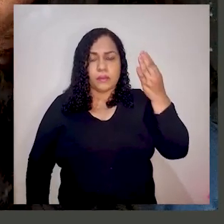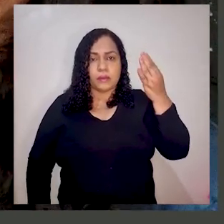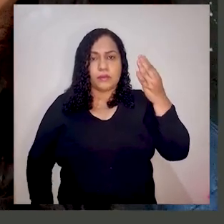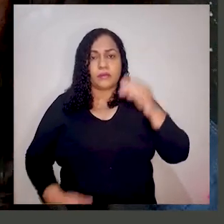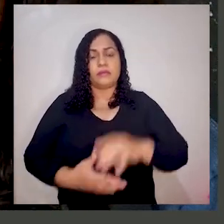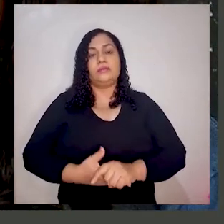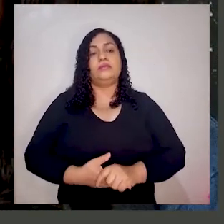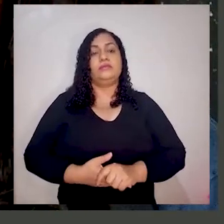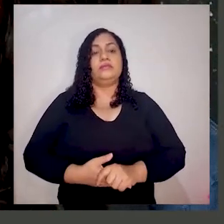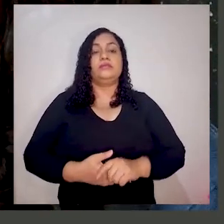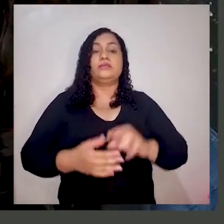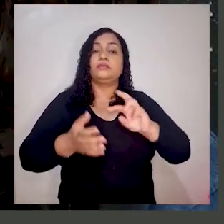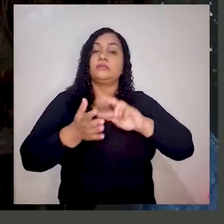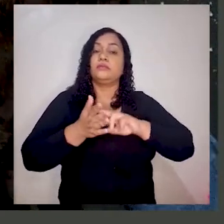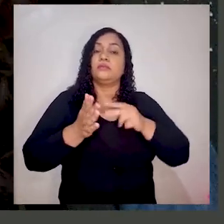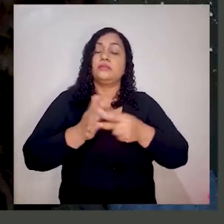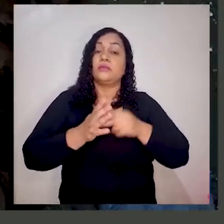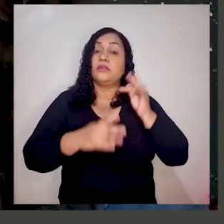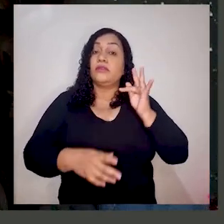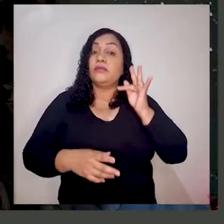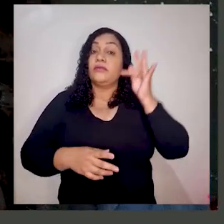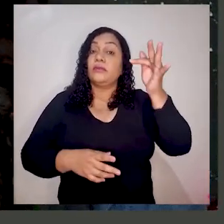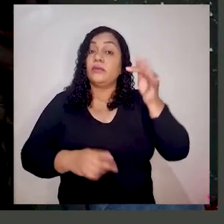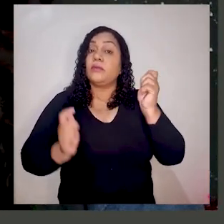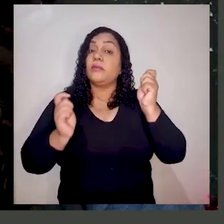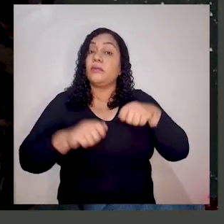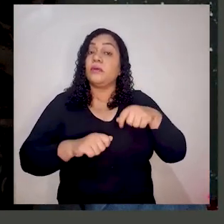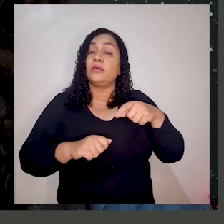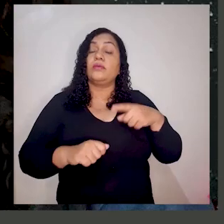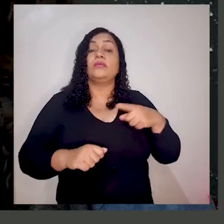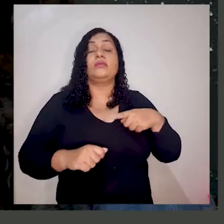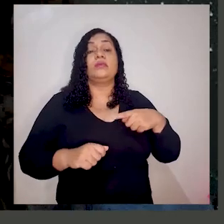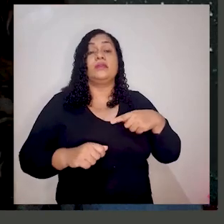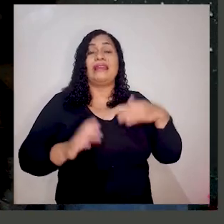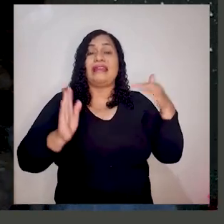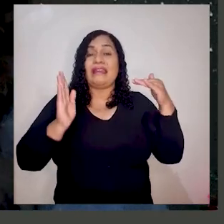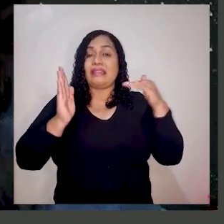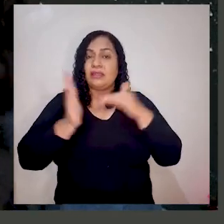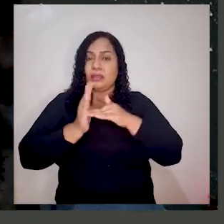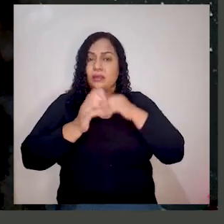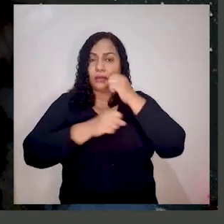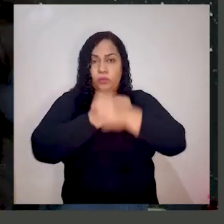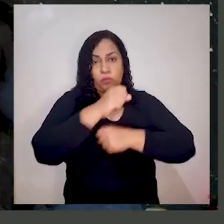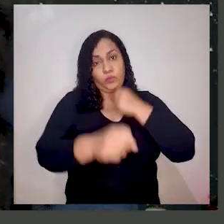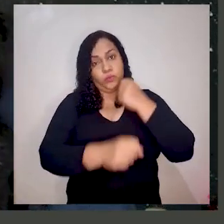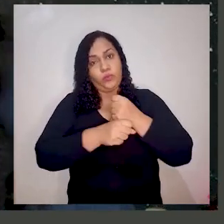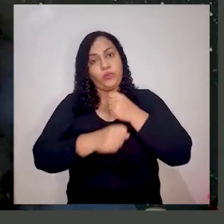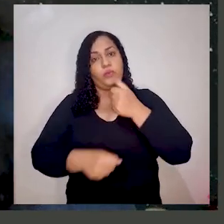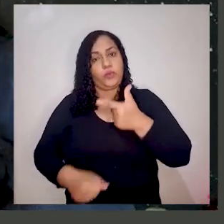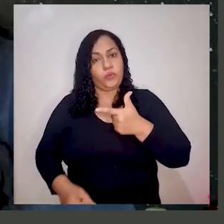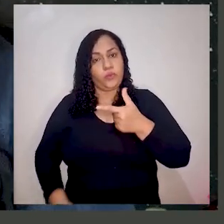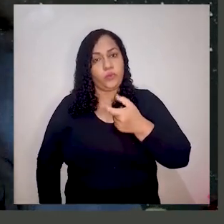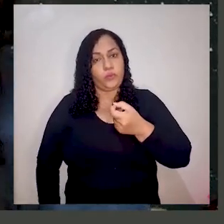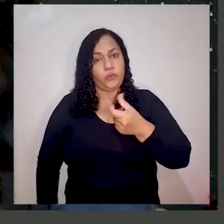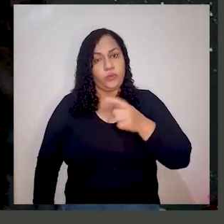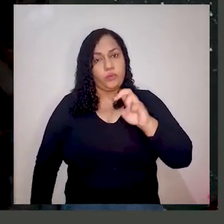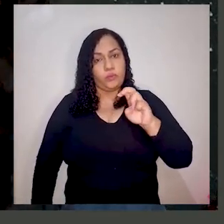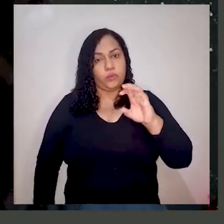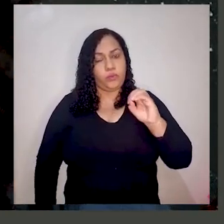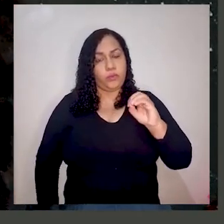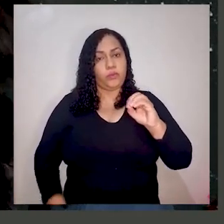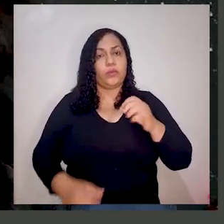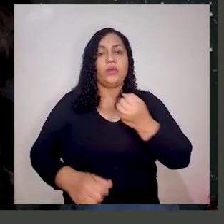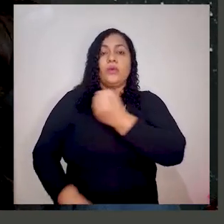habitantes, notem que é uma projeção, ou seja, uma estatística que até 2050 o número